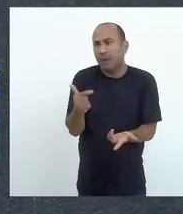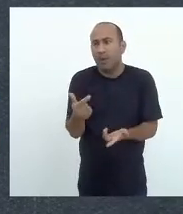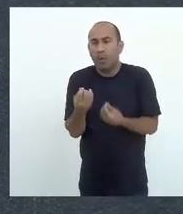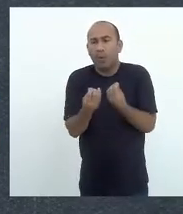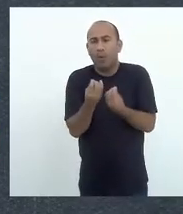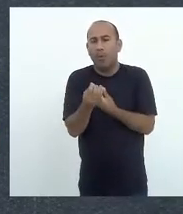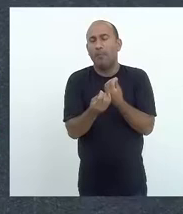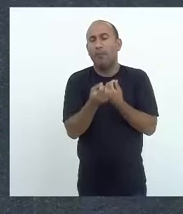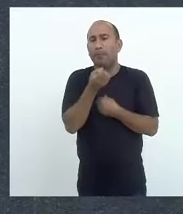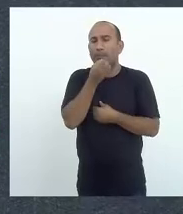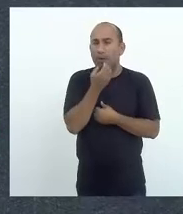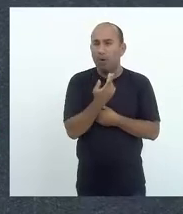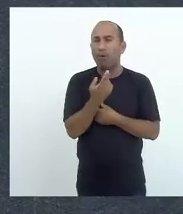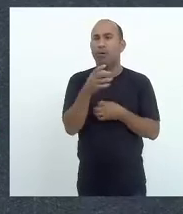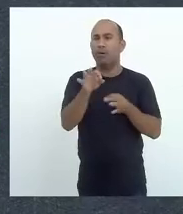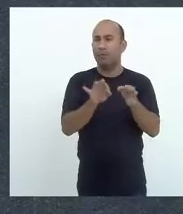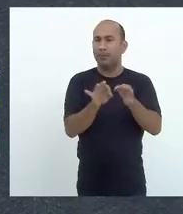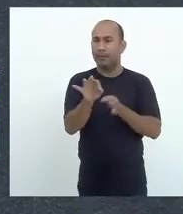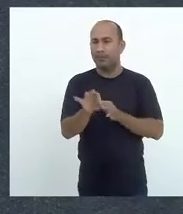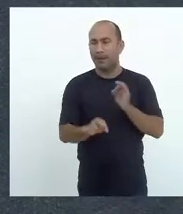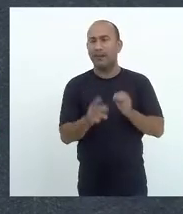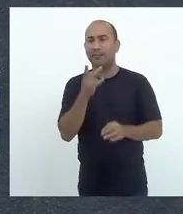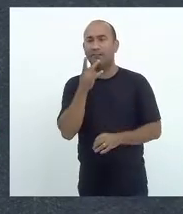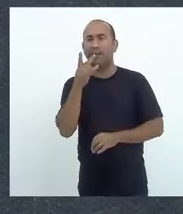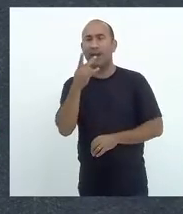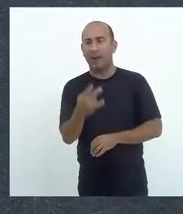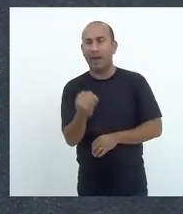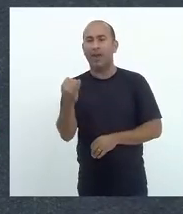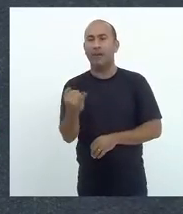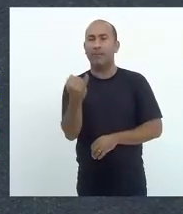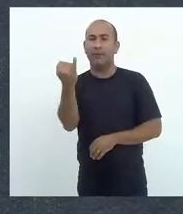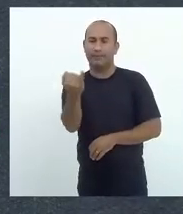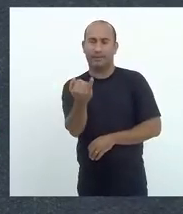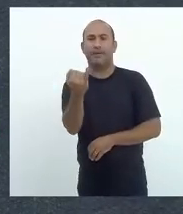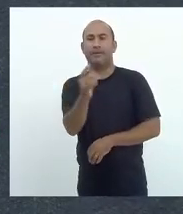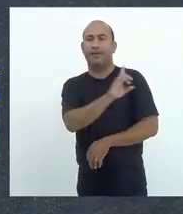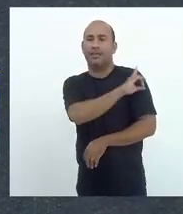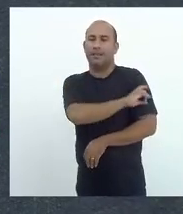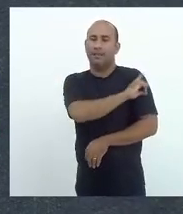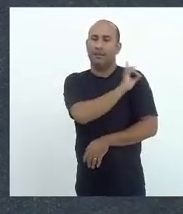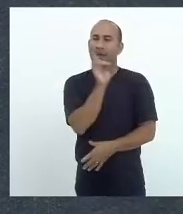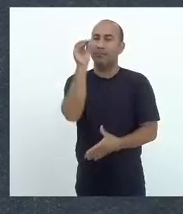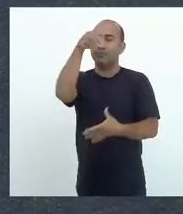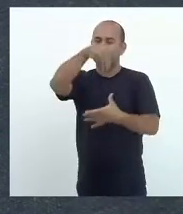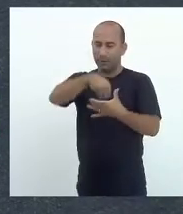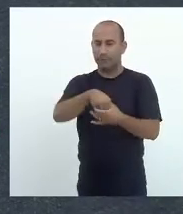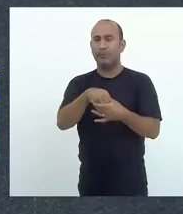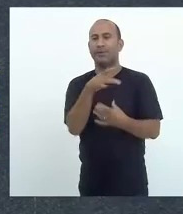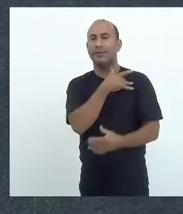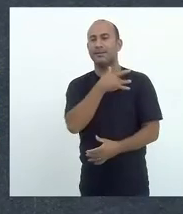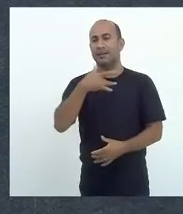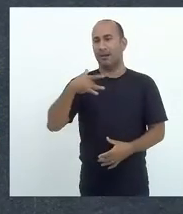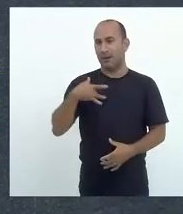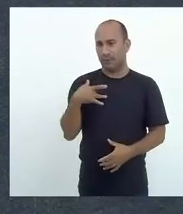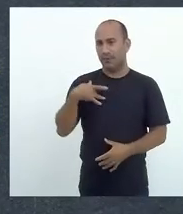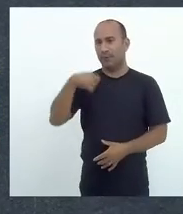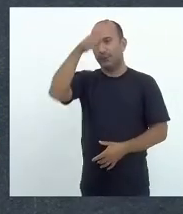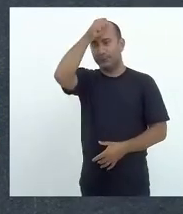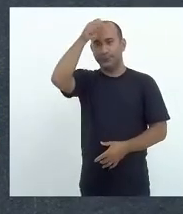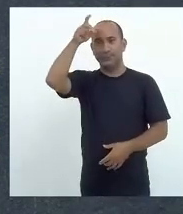do projeto sem falar da importância da enfermagem na estrutura da saúde pública do